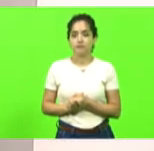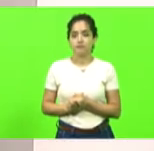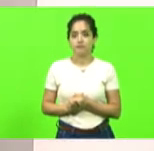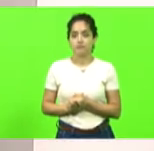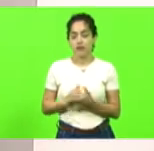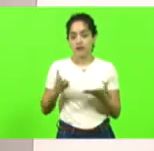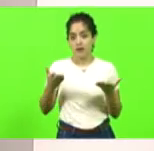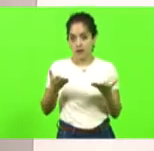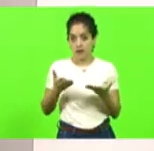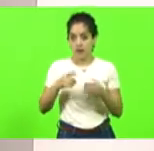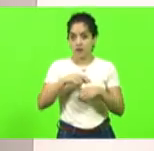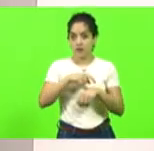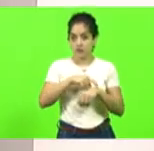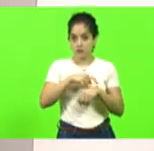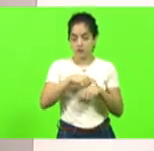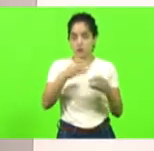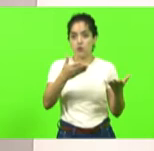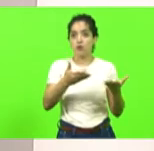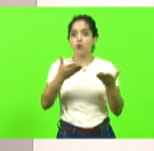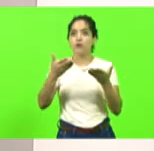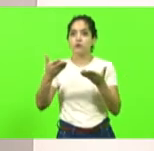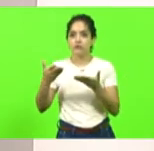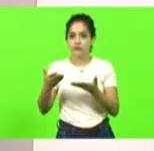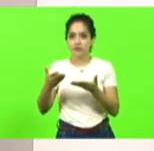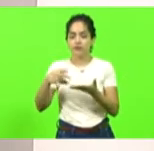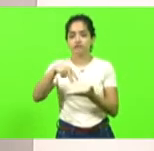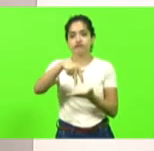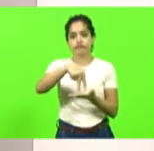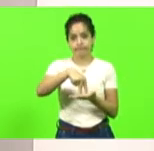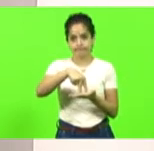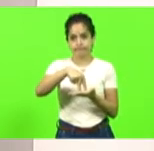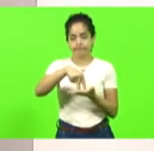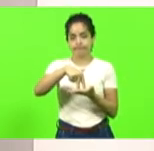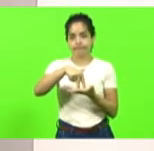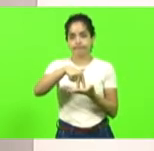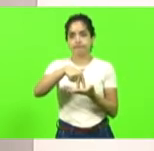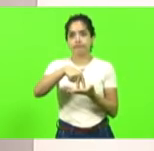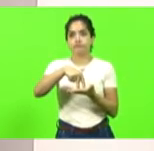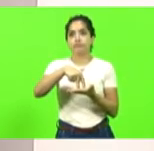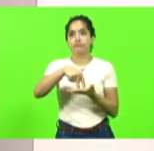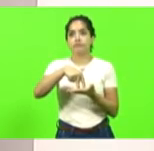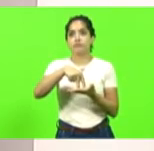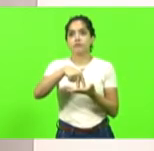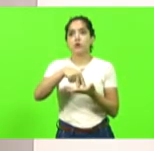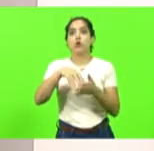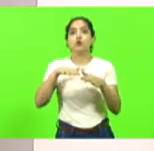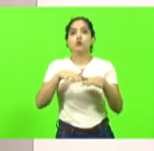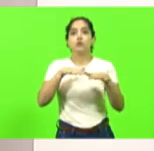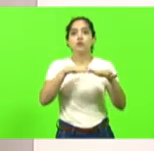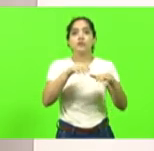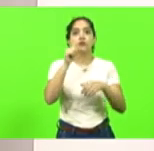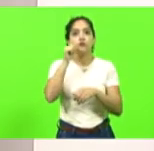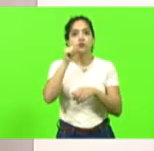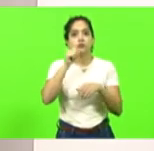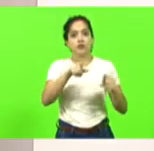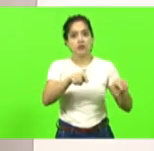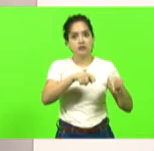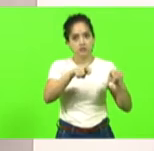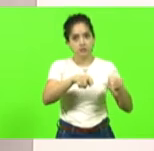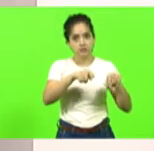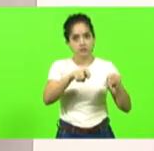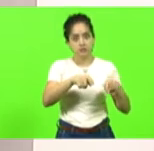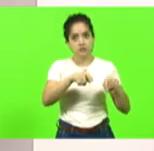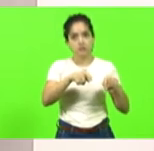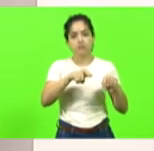Neste momento, o cerimonial convida para fazer uso da palavra a senhora membro do Movimento de Mulheres Camponesas vinculadas à Via